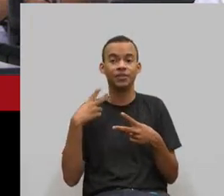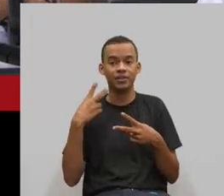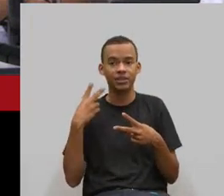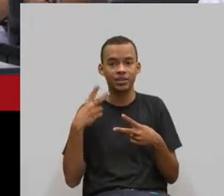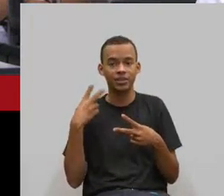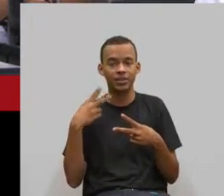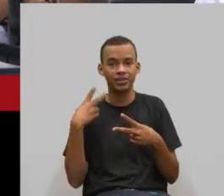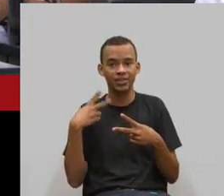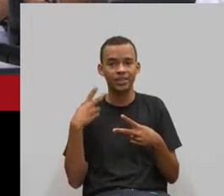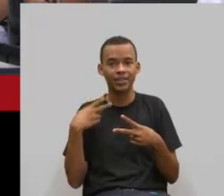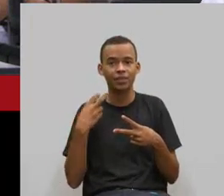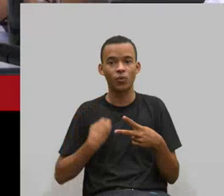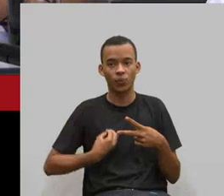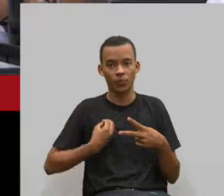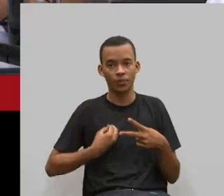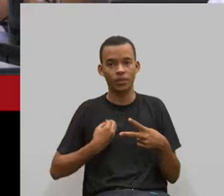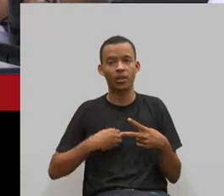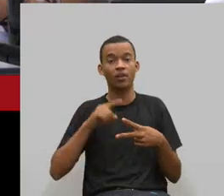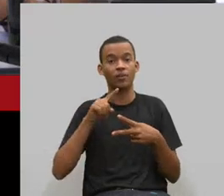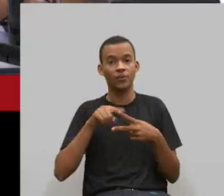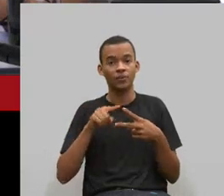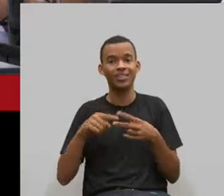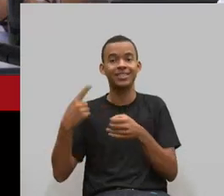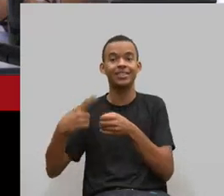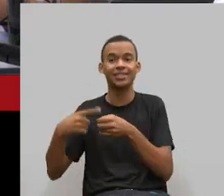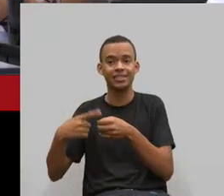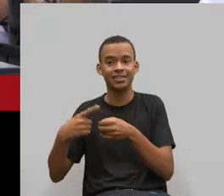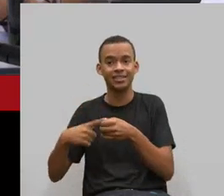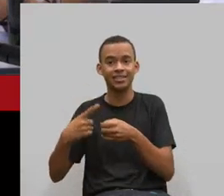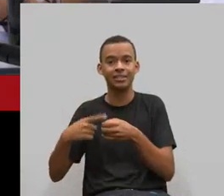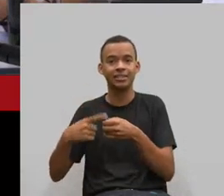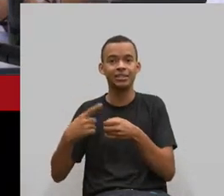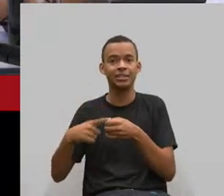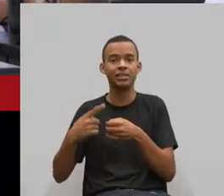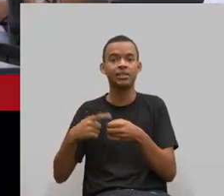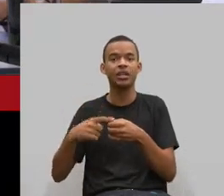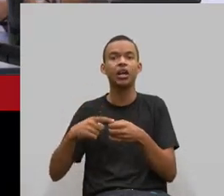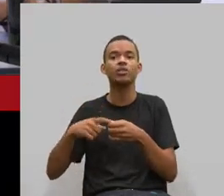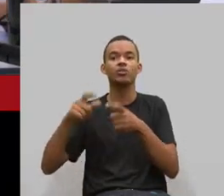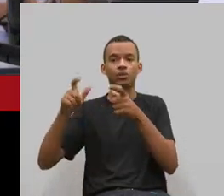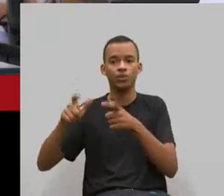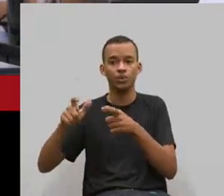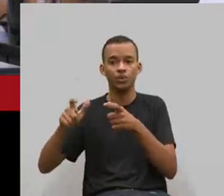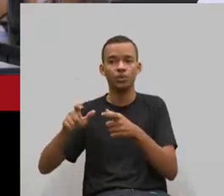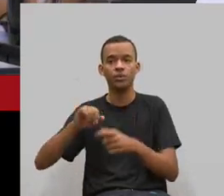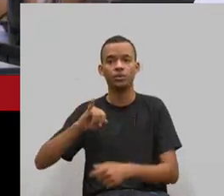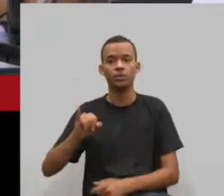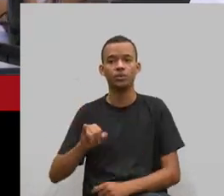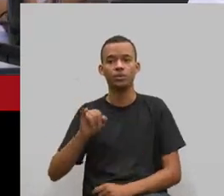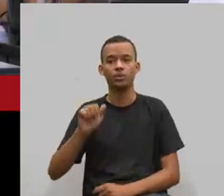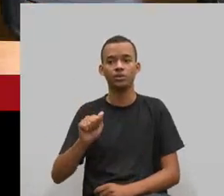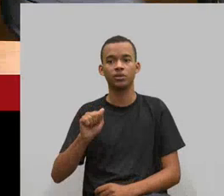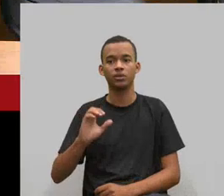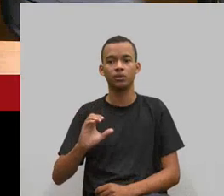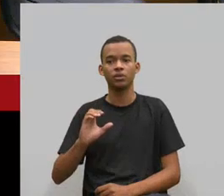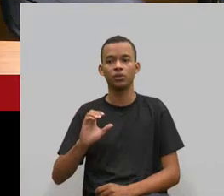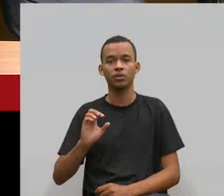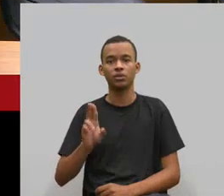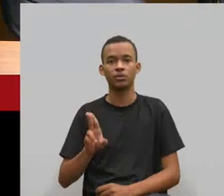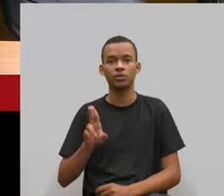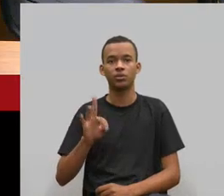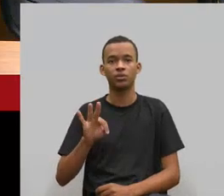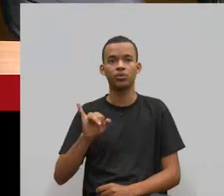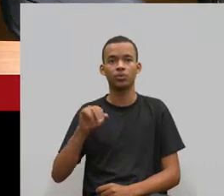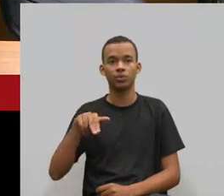maior cidade que o maior Polo de Malharia do mundo que é Jacutinga no sul de Minas Vereador pisolo vador